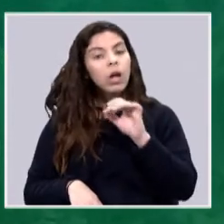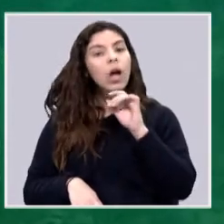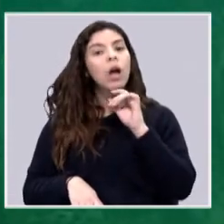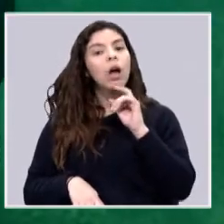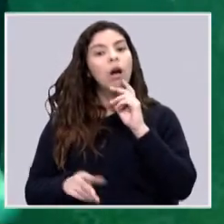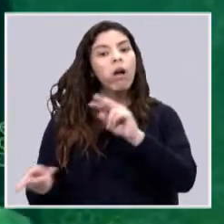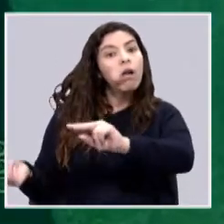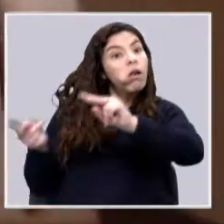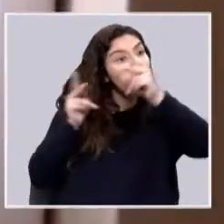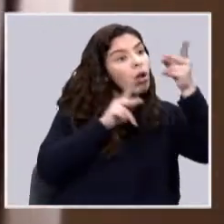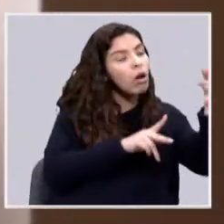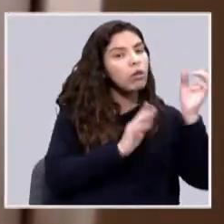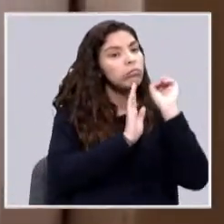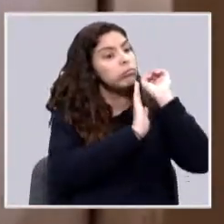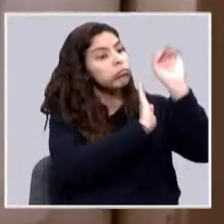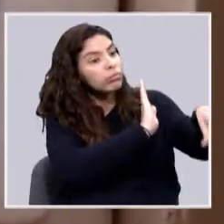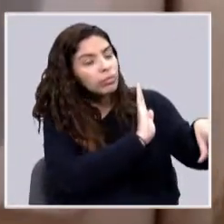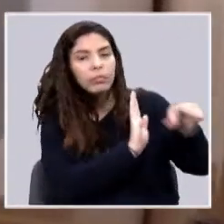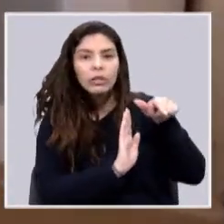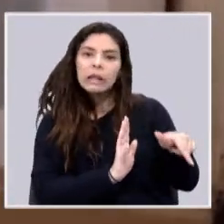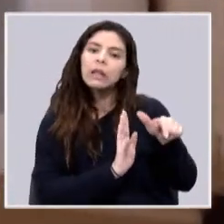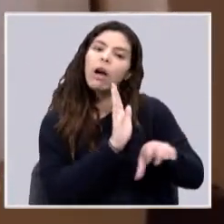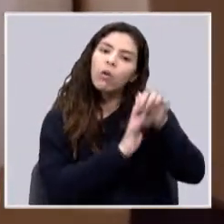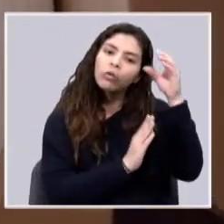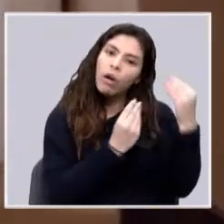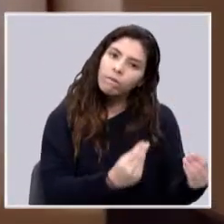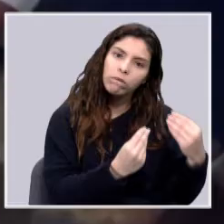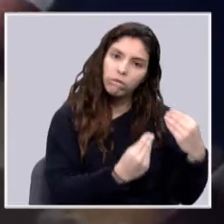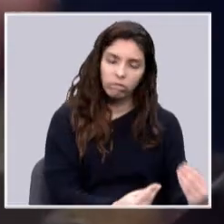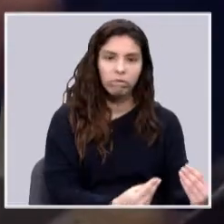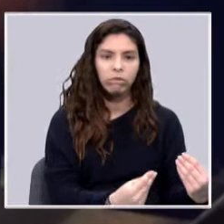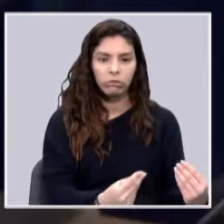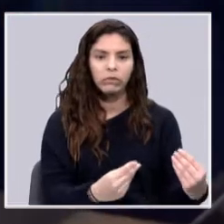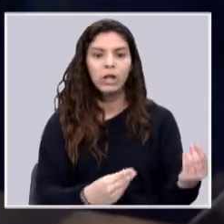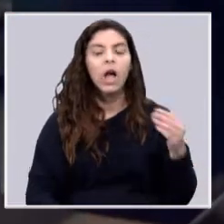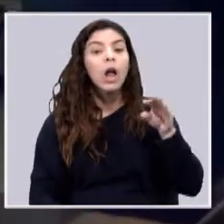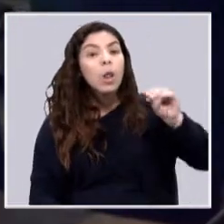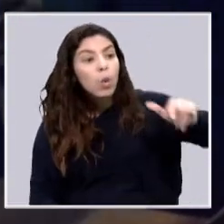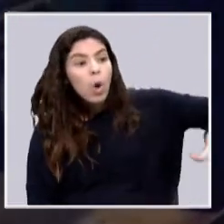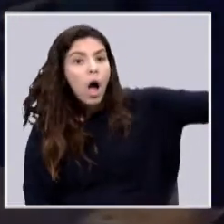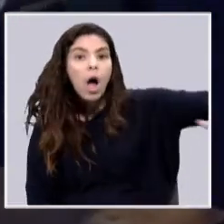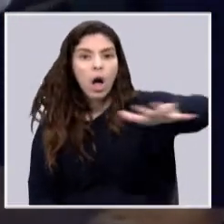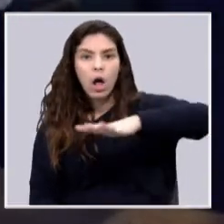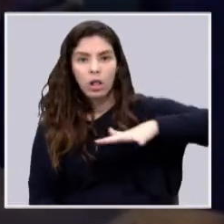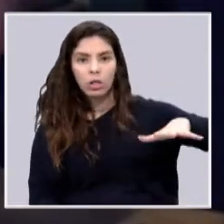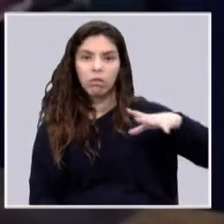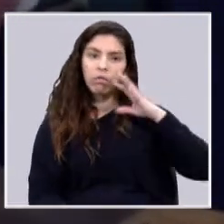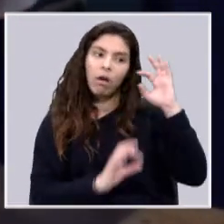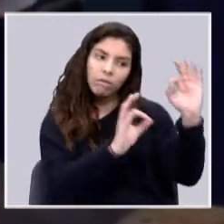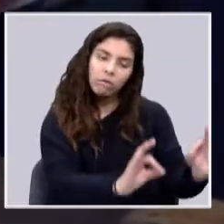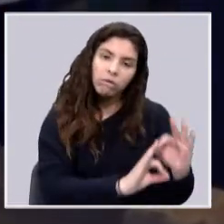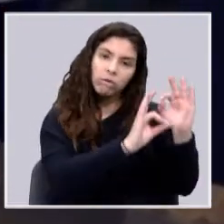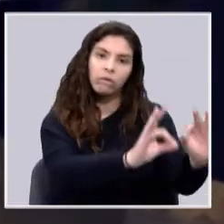serem colocados num local que oferece condições extraordinárias. E esse local desempenha uma